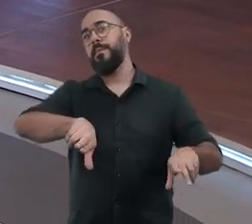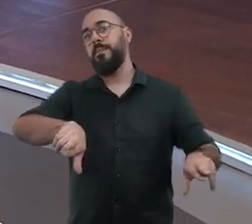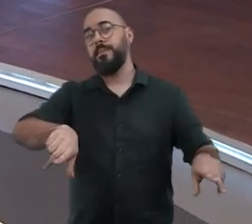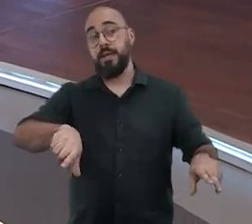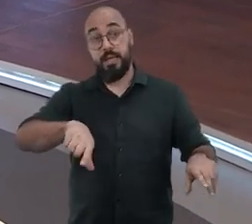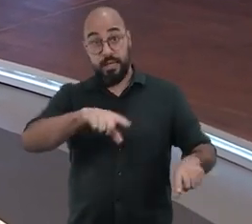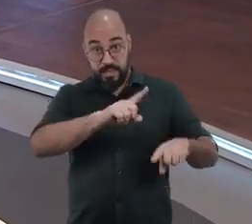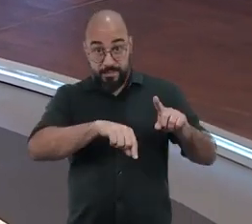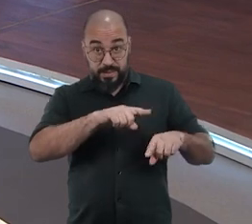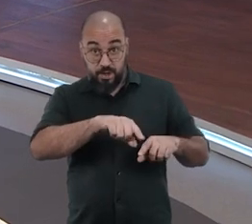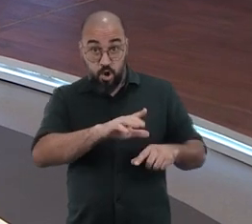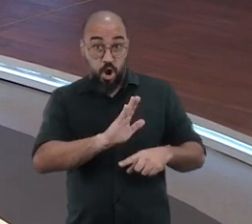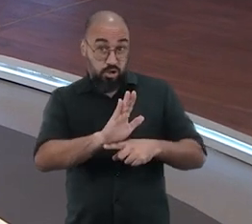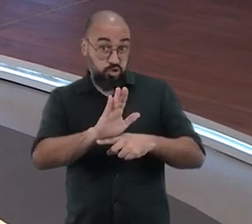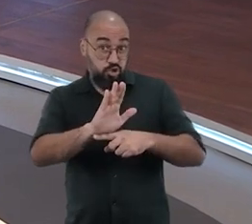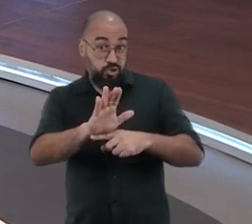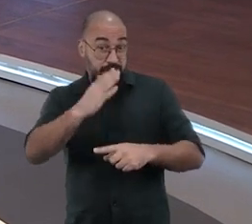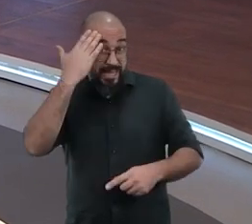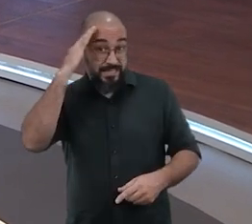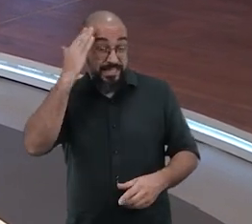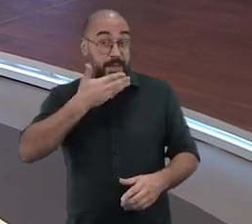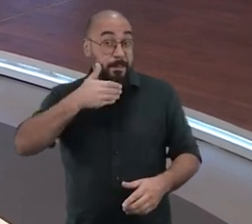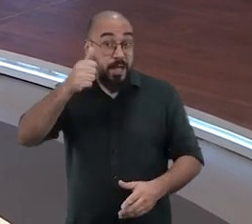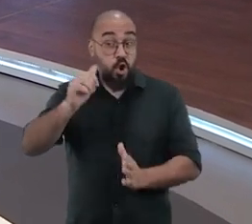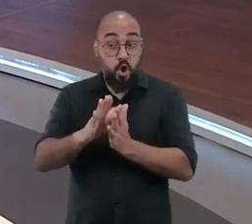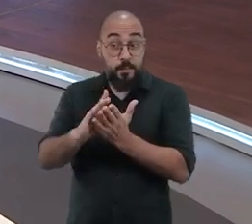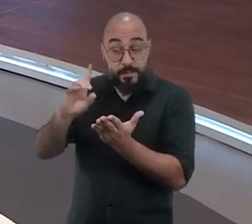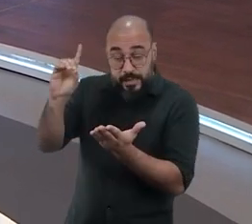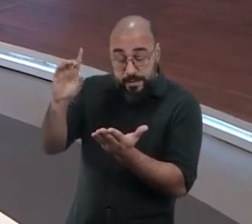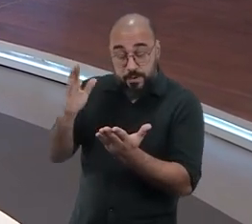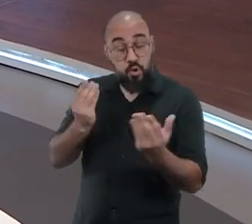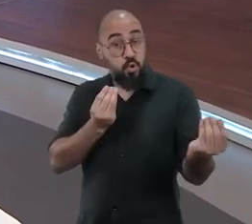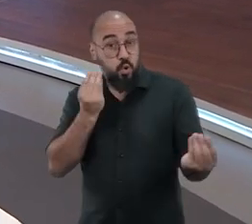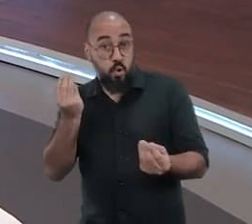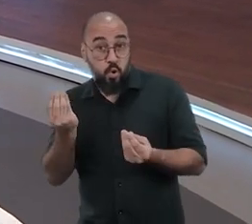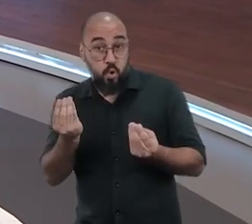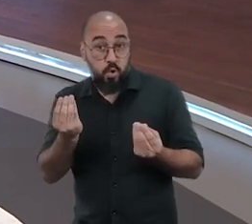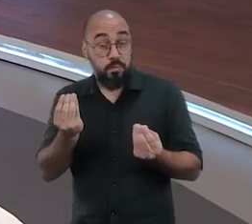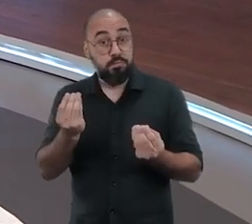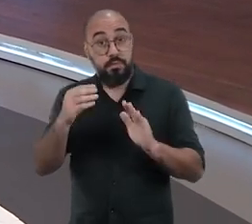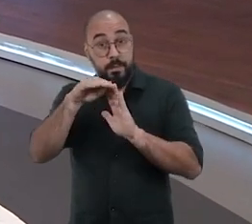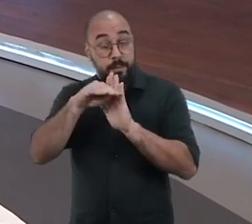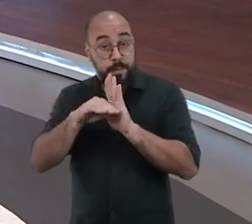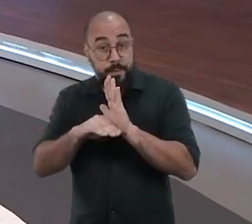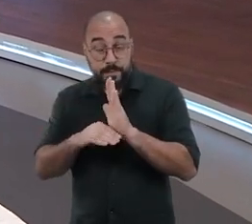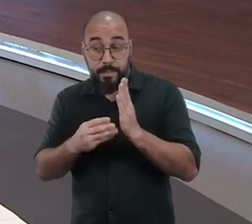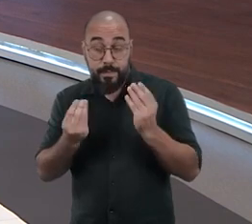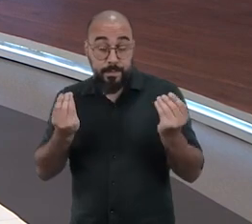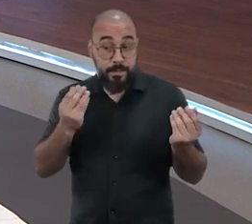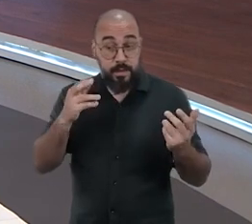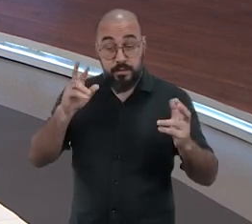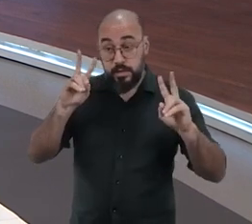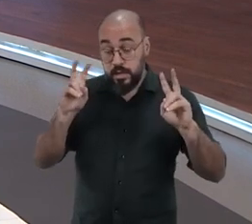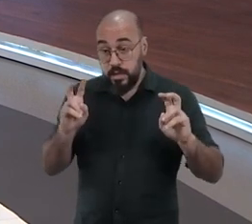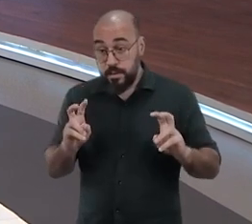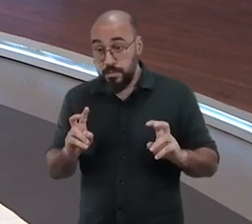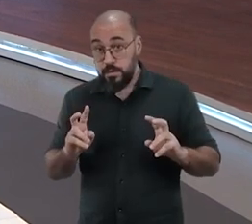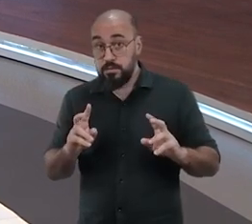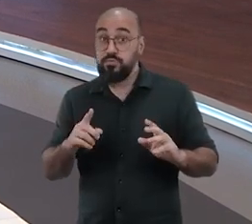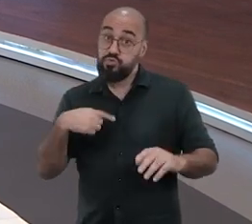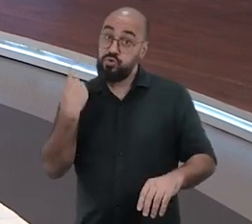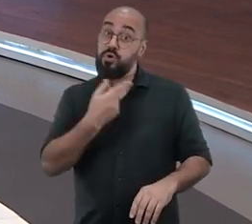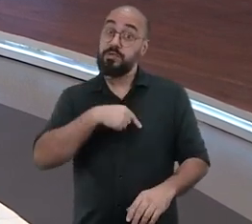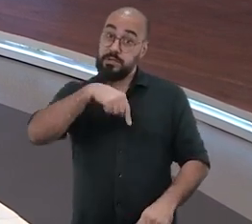são materiais para ajudar as pessoas a entenderem ainda mais a palavra de Deus. São materiais produzidos por pastores aqui da Novo Tempo, pensando